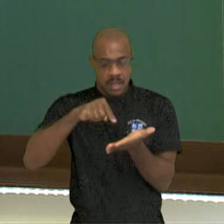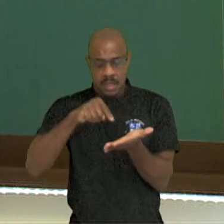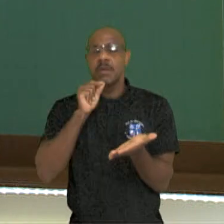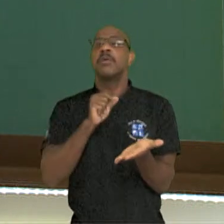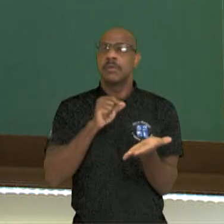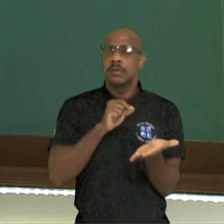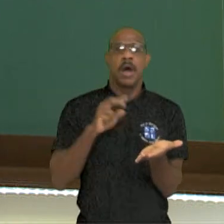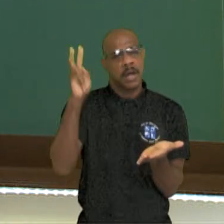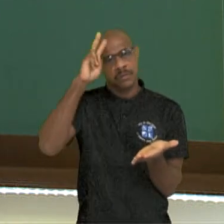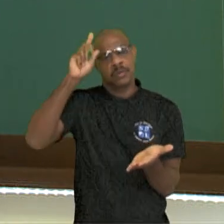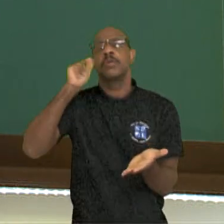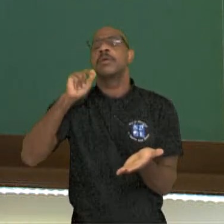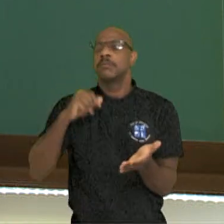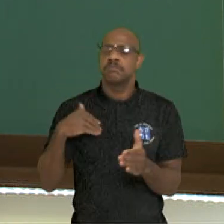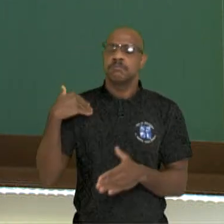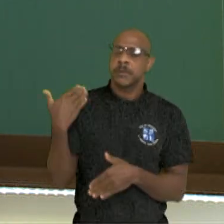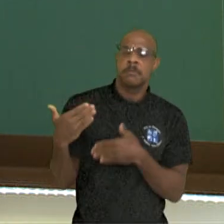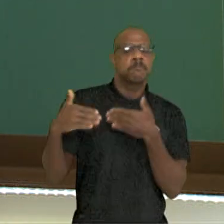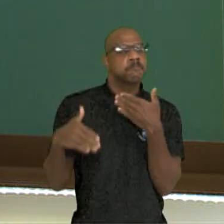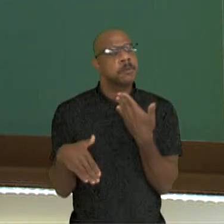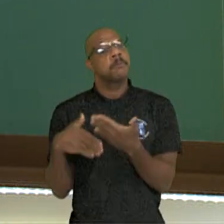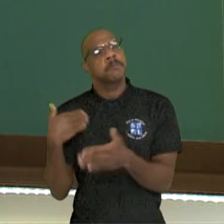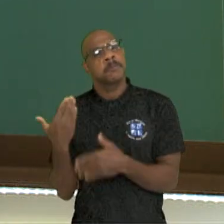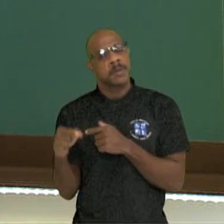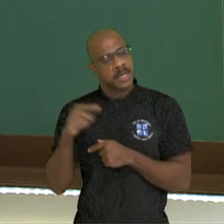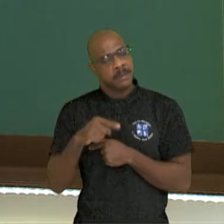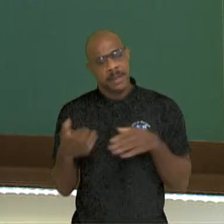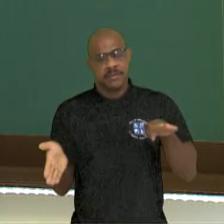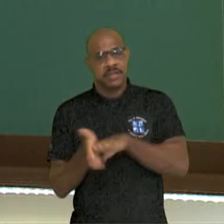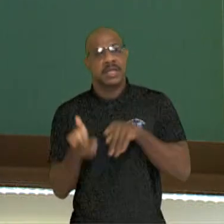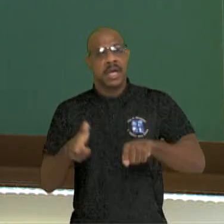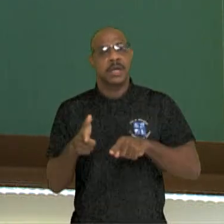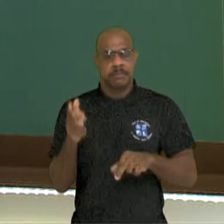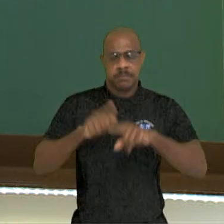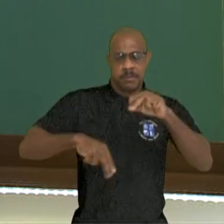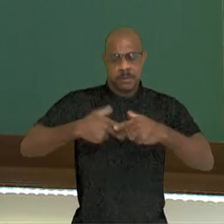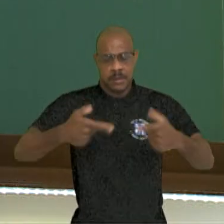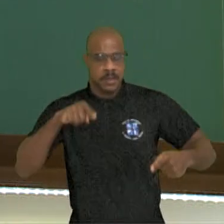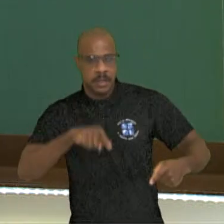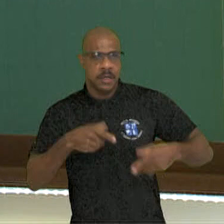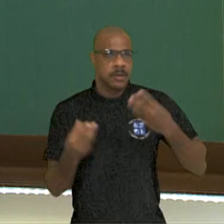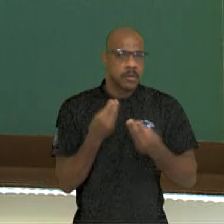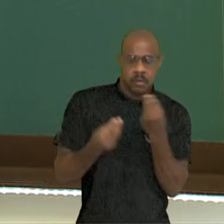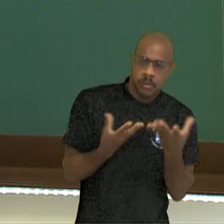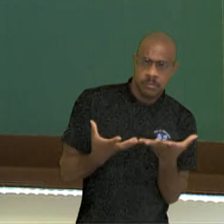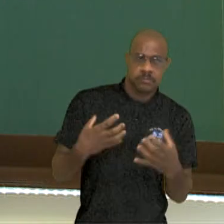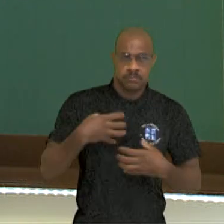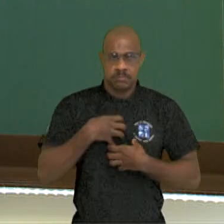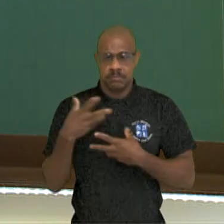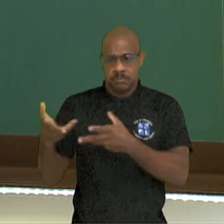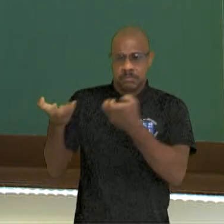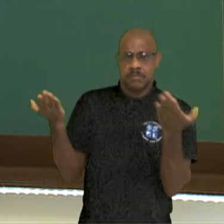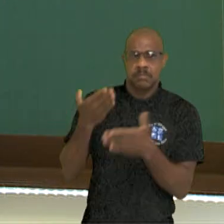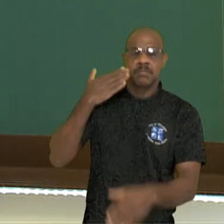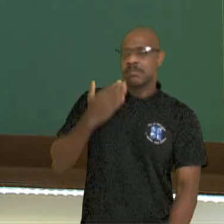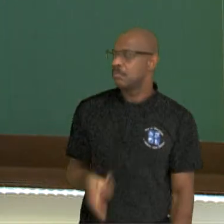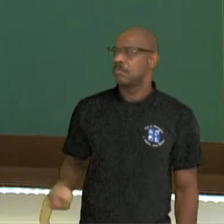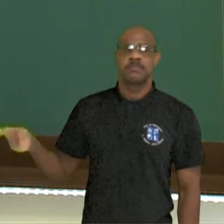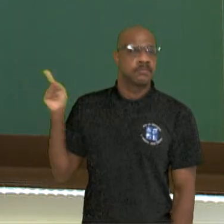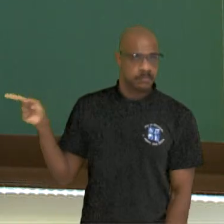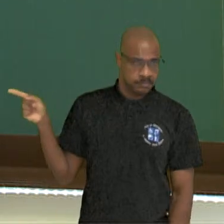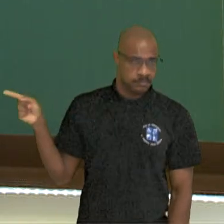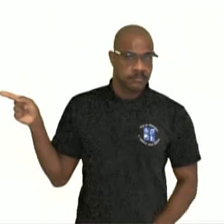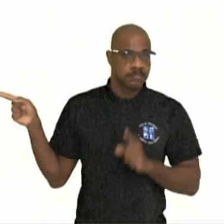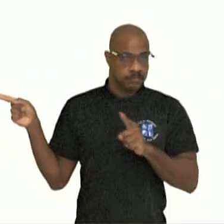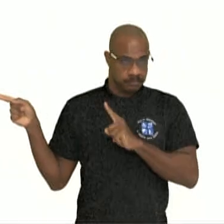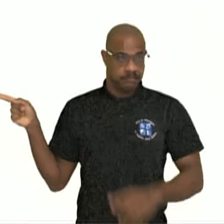da cartografia, ela foi evoluindo muito. Para chegar a esses produtos cartográficos, conforme você pode visualizar do lado esquerdo da